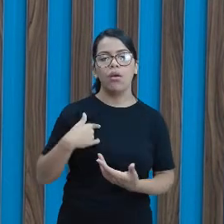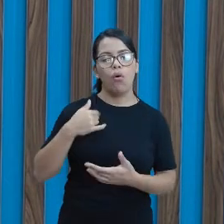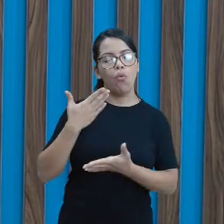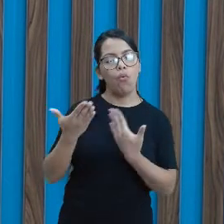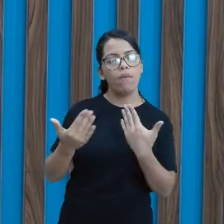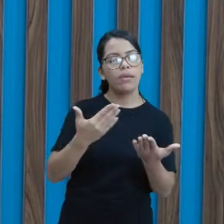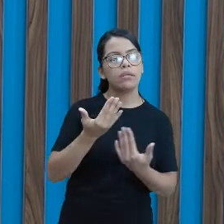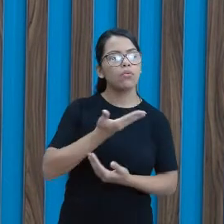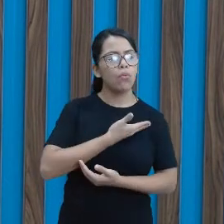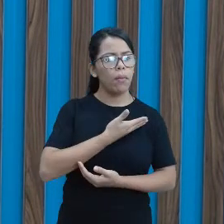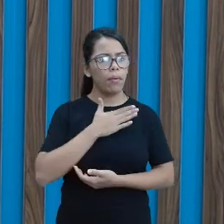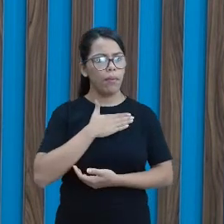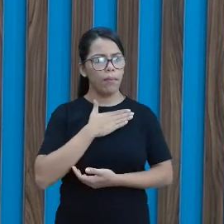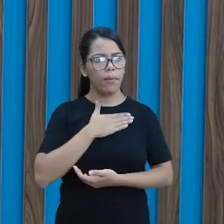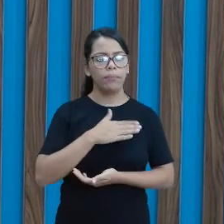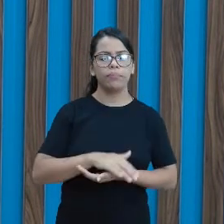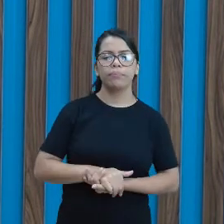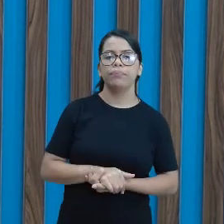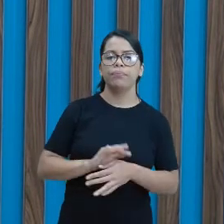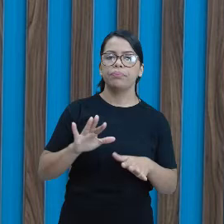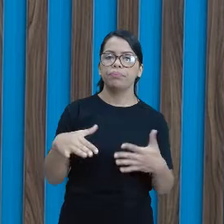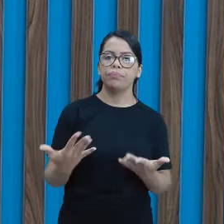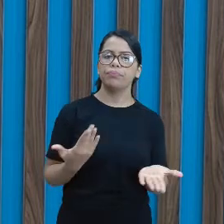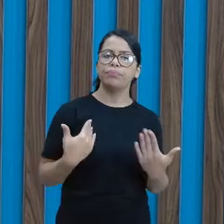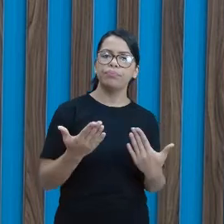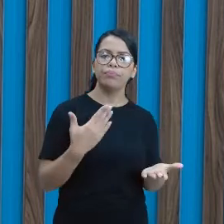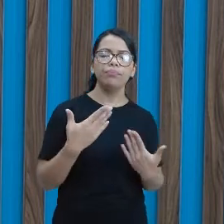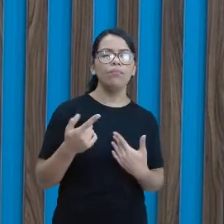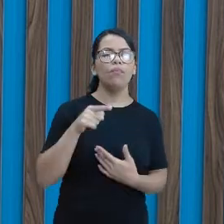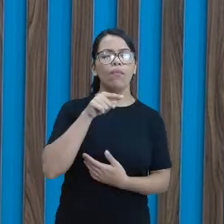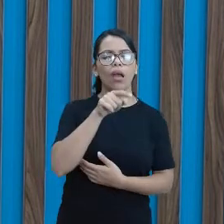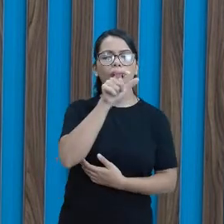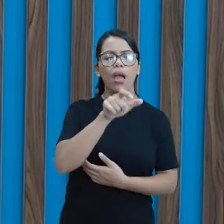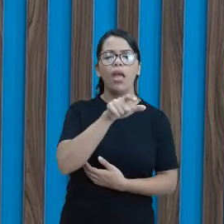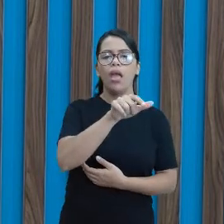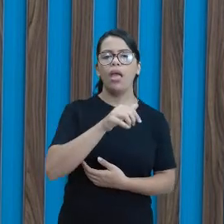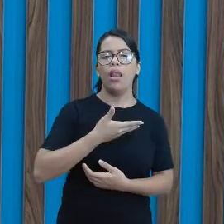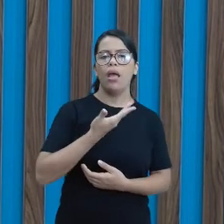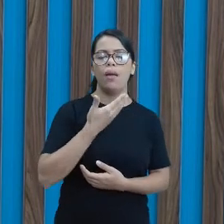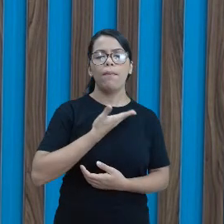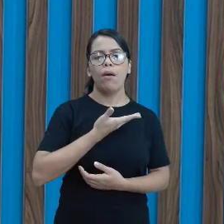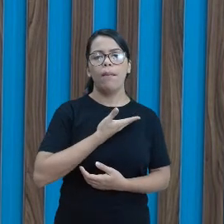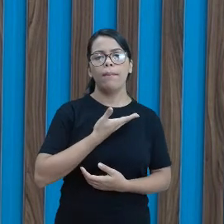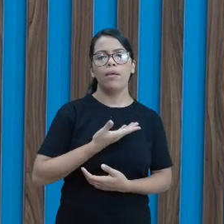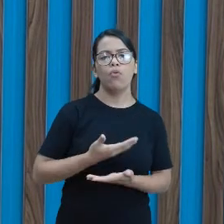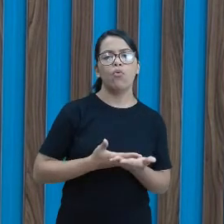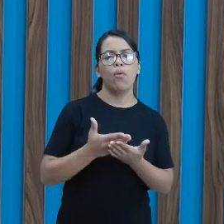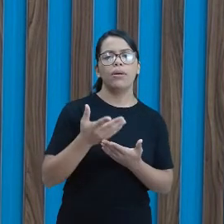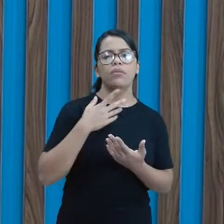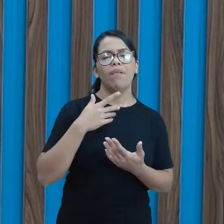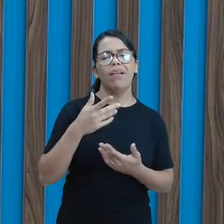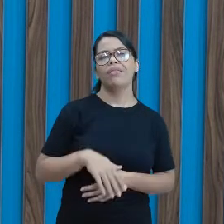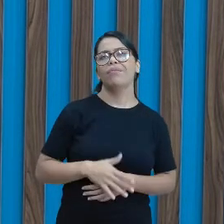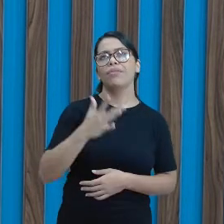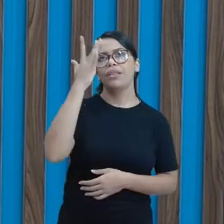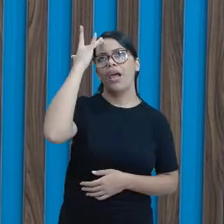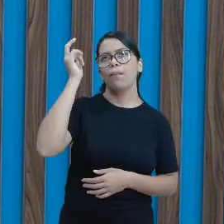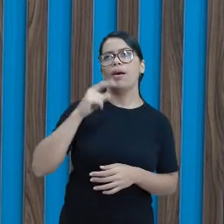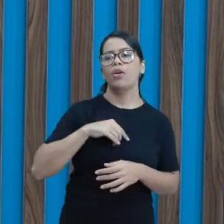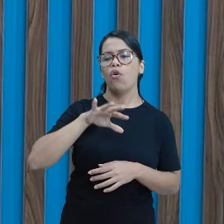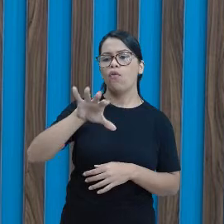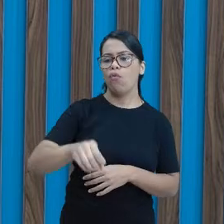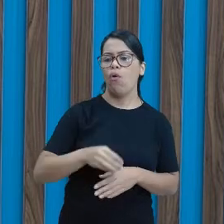meu, isso no domingo, e aí ele começou a relatar, poxa, amanhã eu vou pegar aquele ônibus